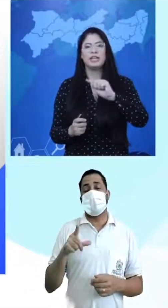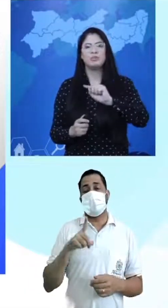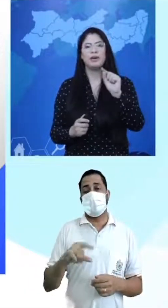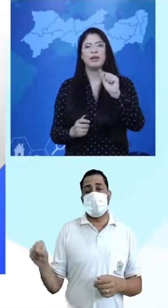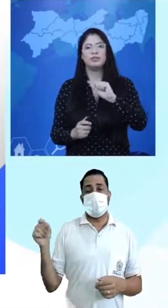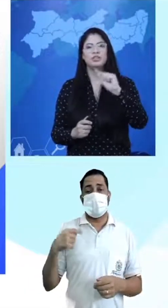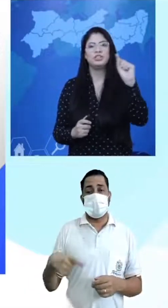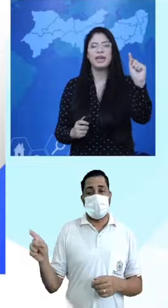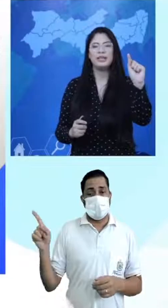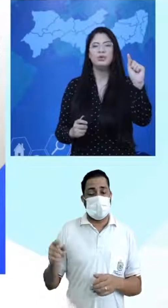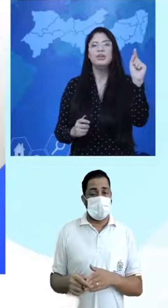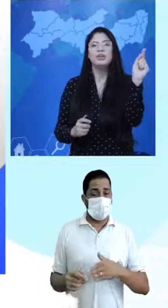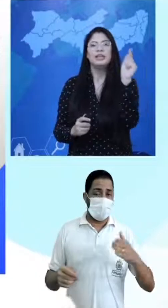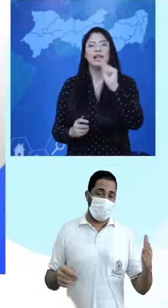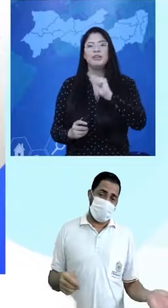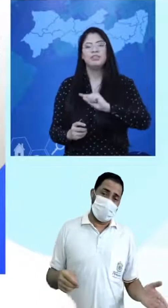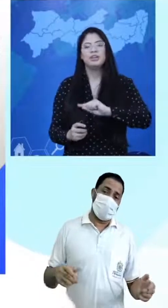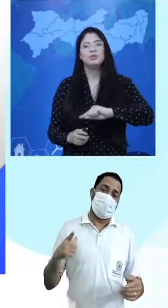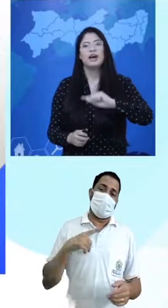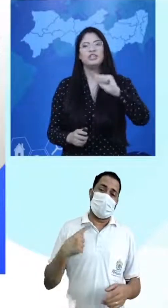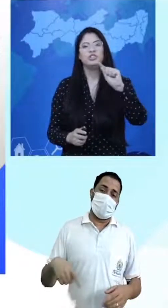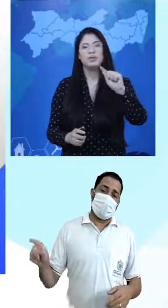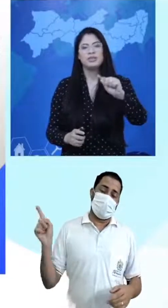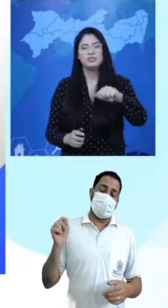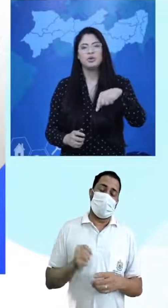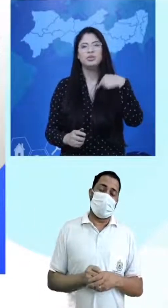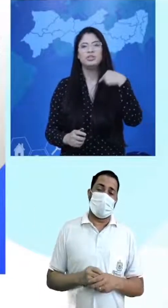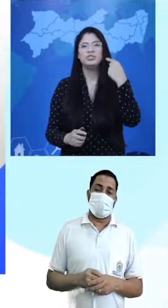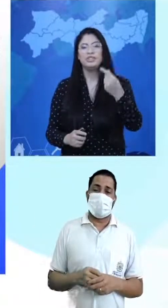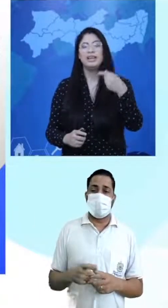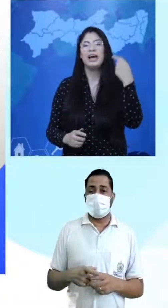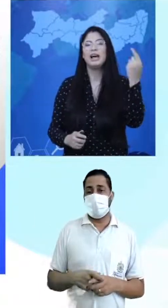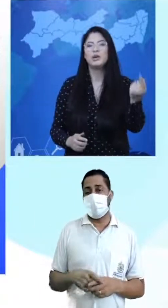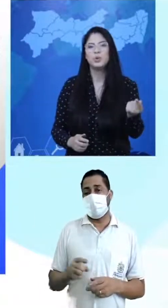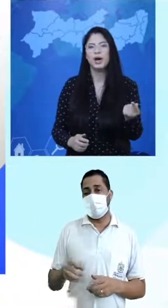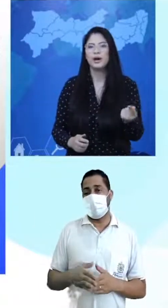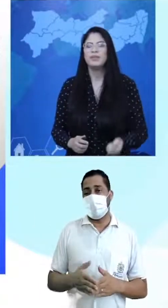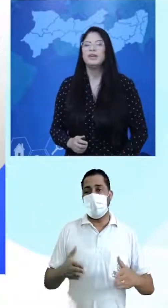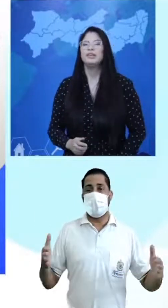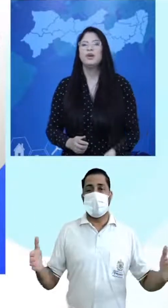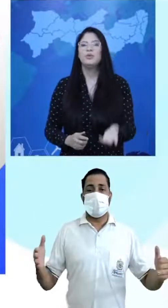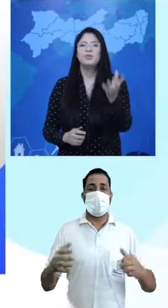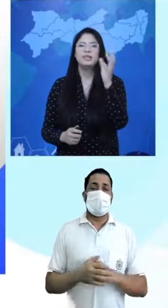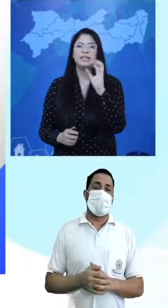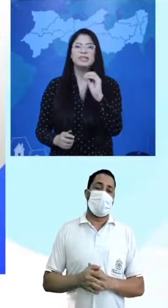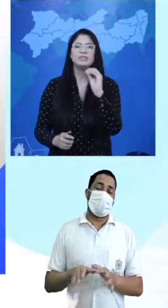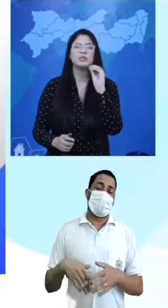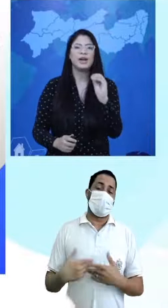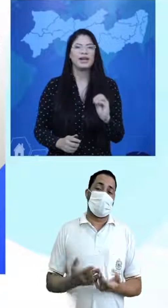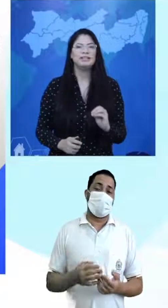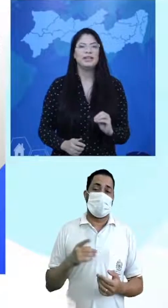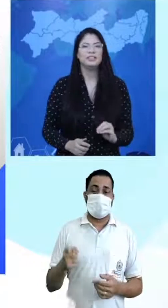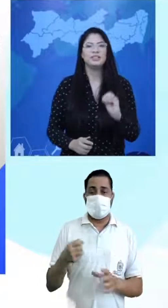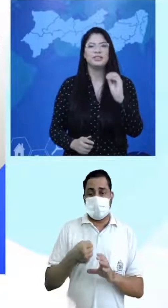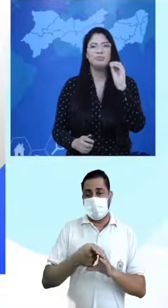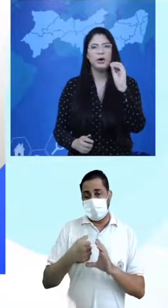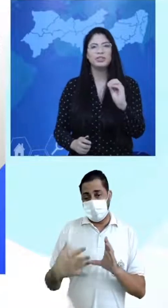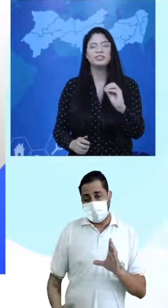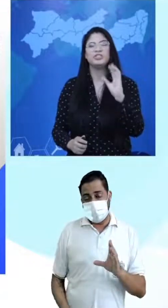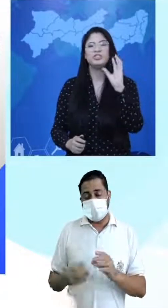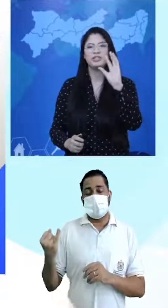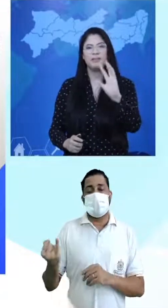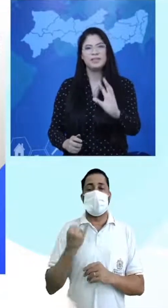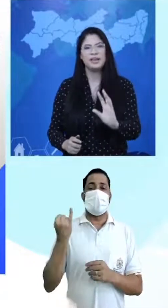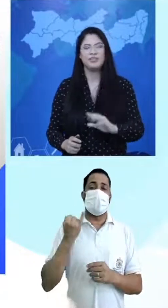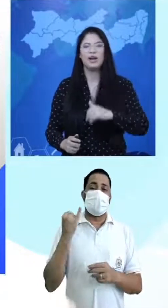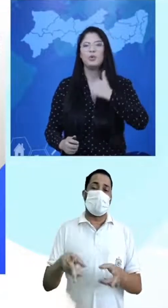está indo para o lado esquerdo está levando as dimensões de largura. Então, isso são características importantes